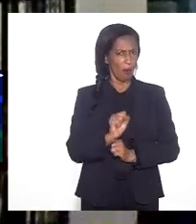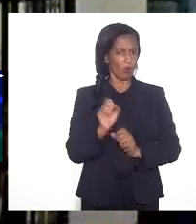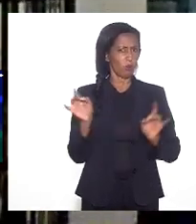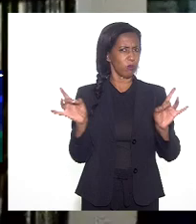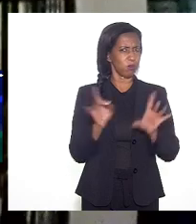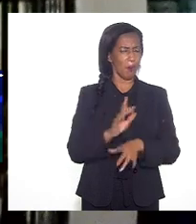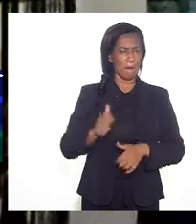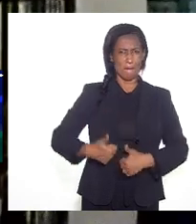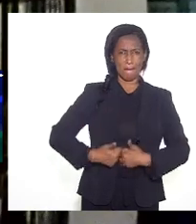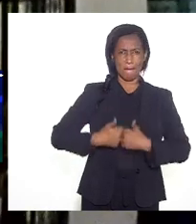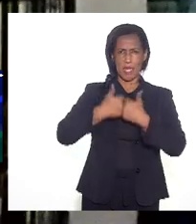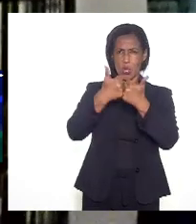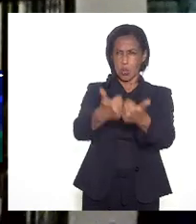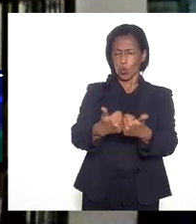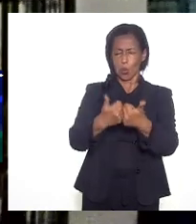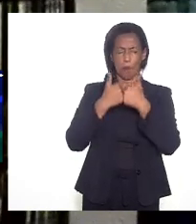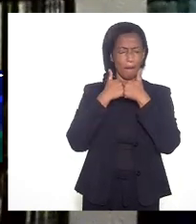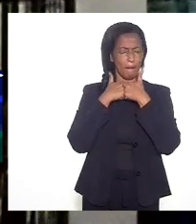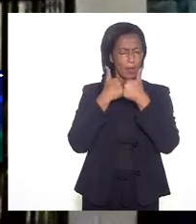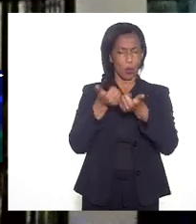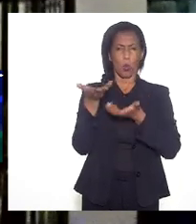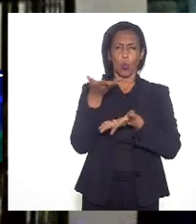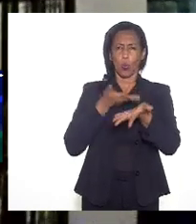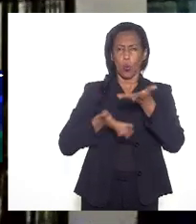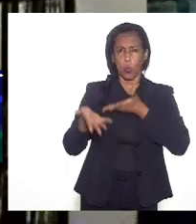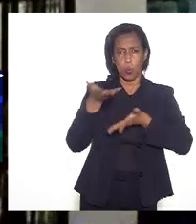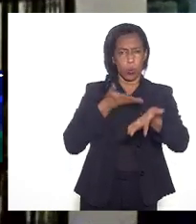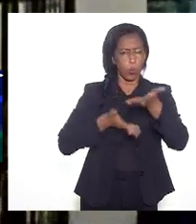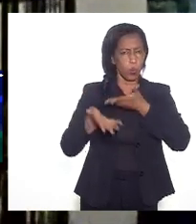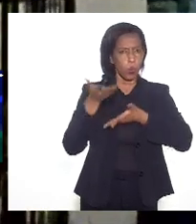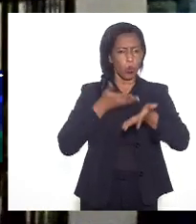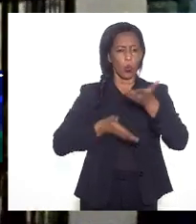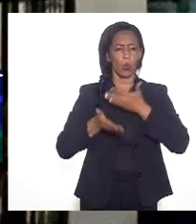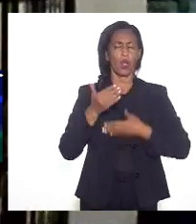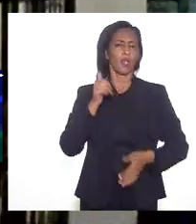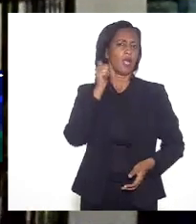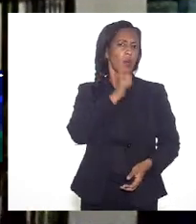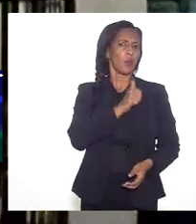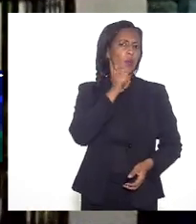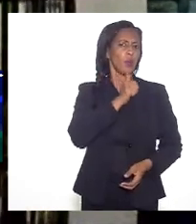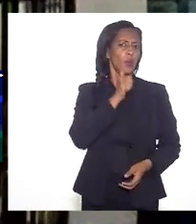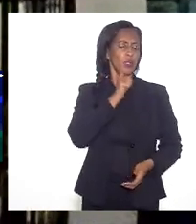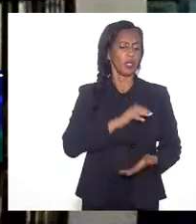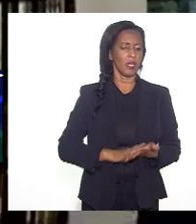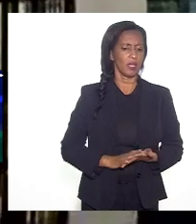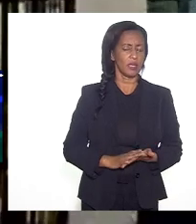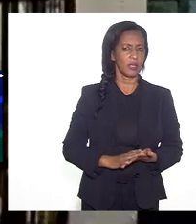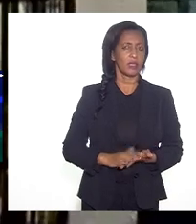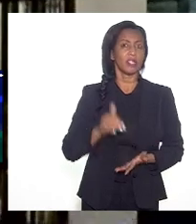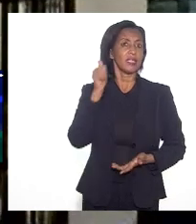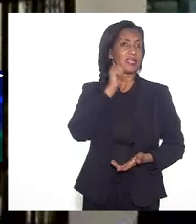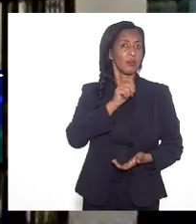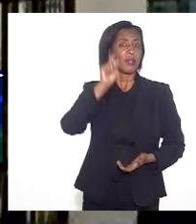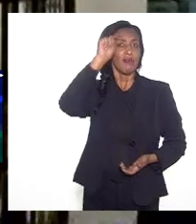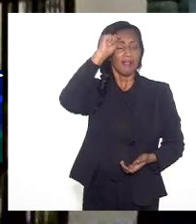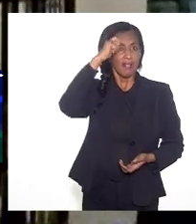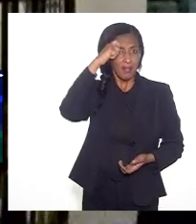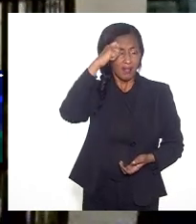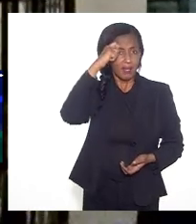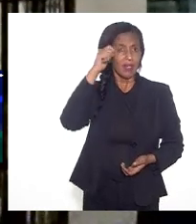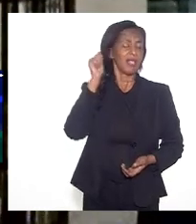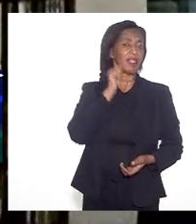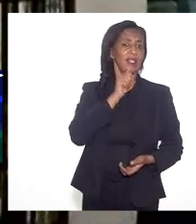ficar certo. Melhorou, e melhorou com a participação das mulheres e das mulheres negras e